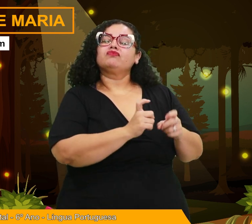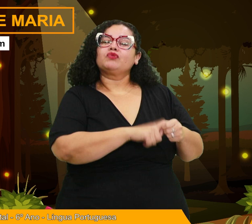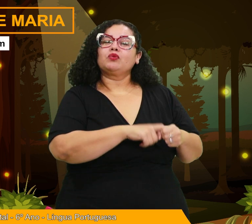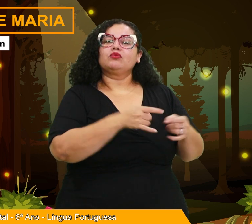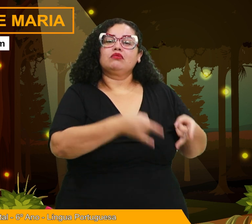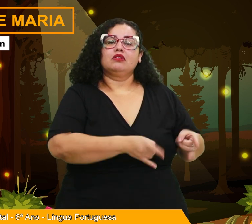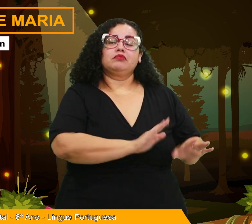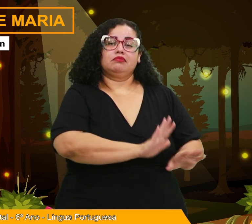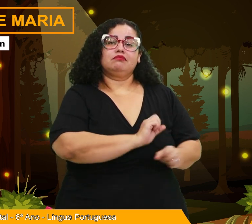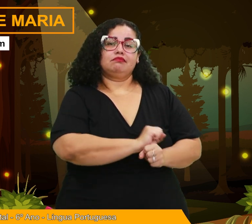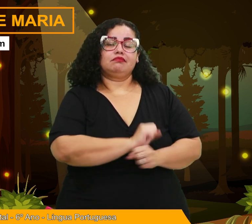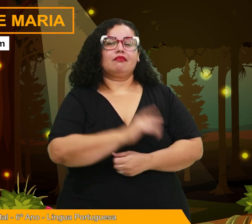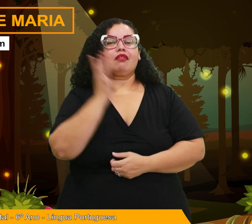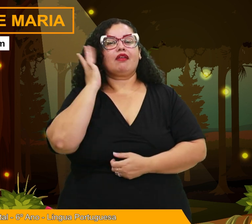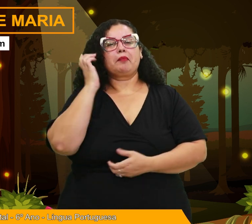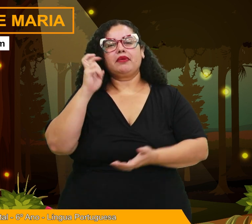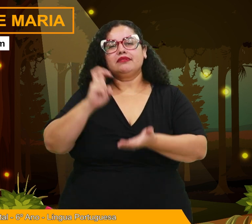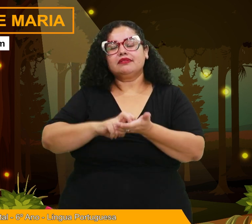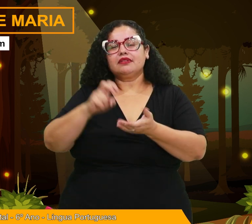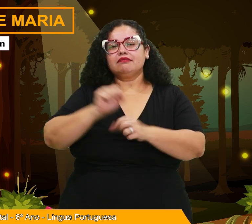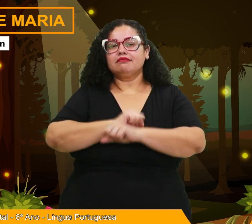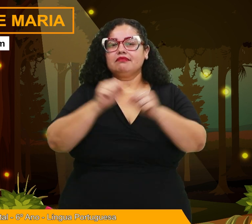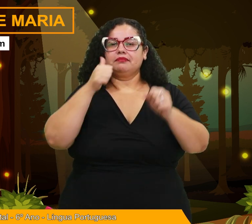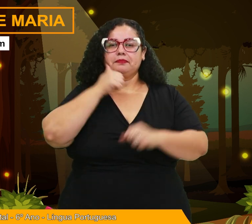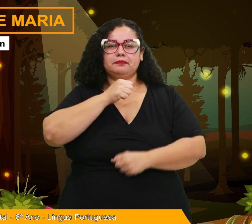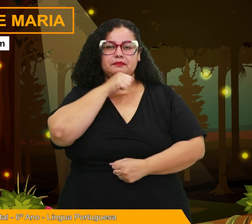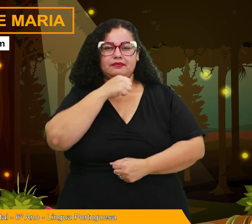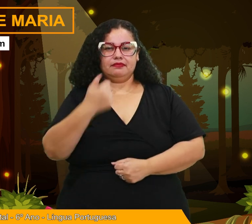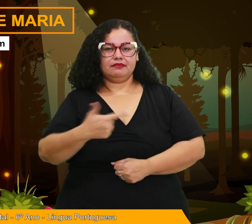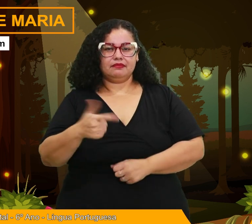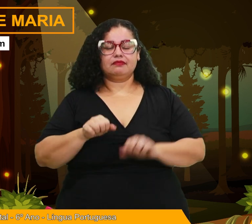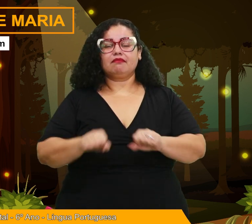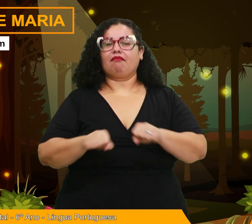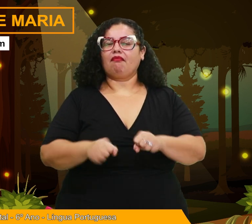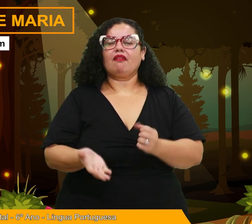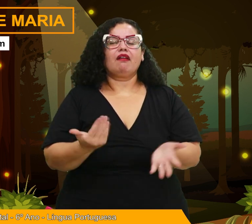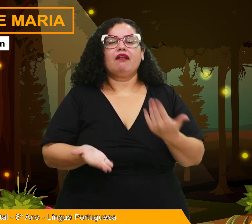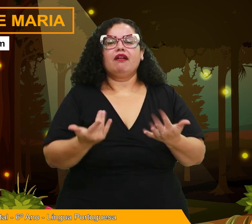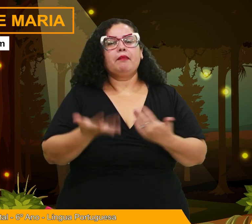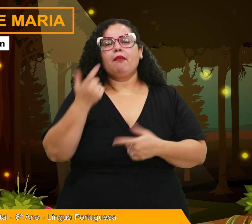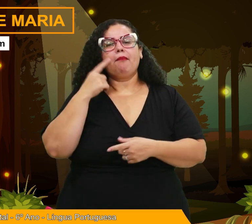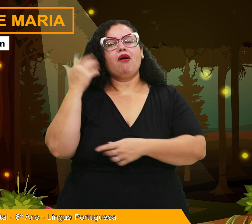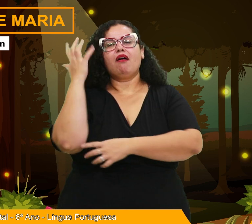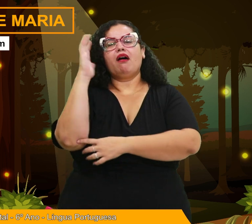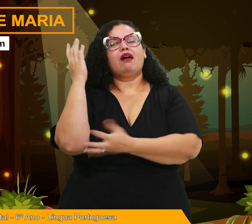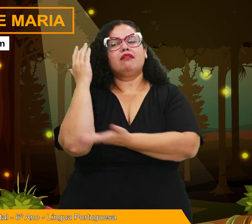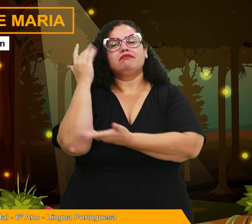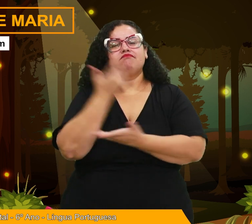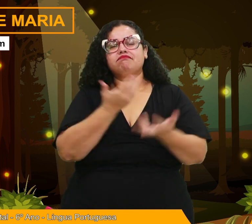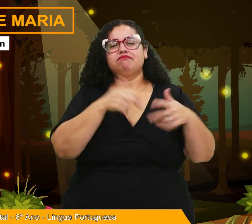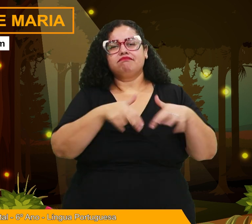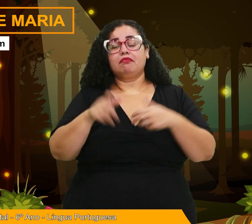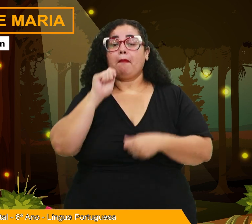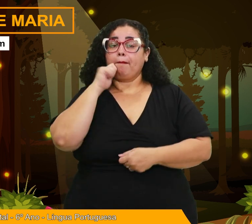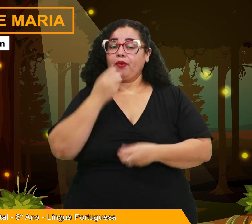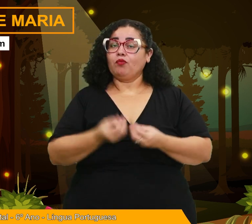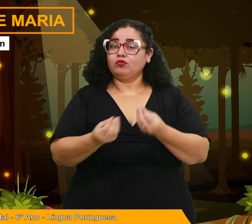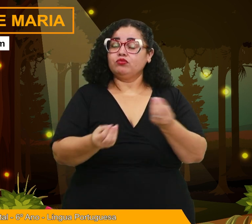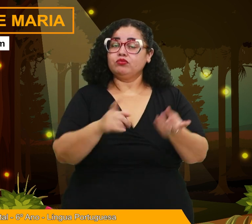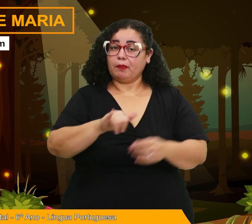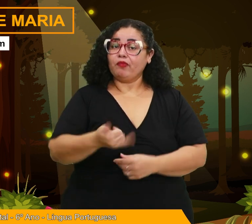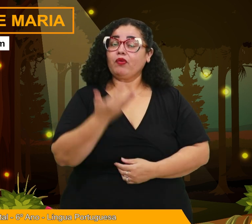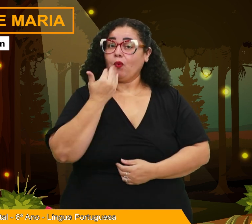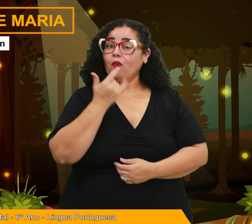dia seguinte, ao amanhecer, a madrasta acordou as crianças. Vamos cortar lenha na mata, e este pão é para